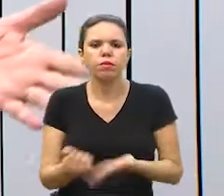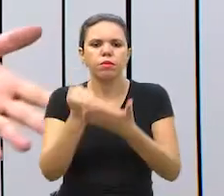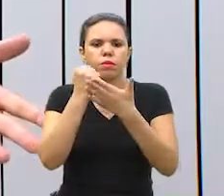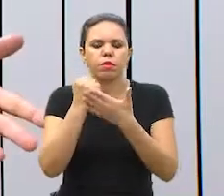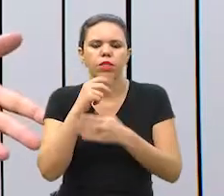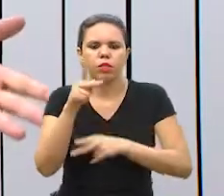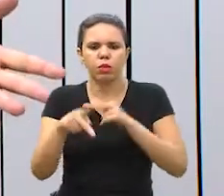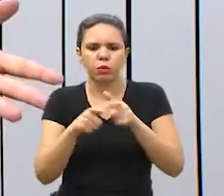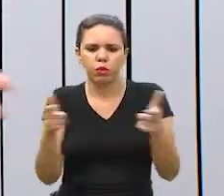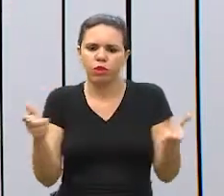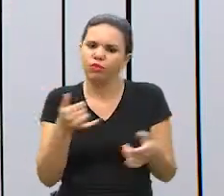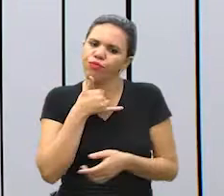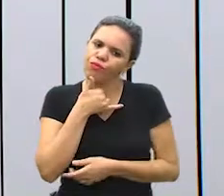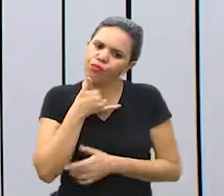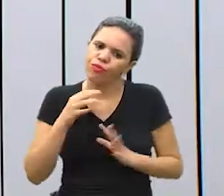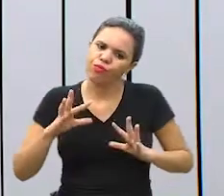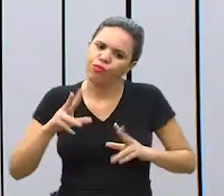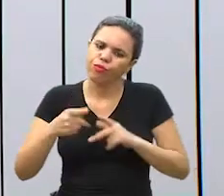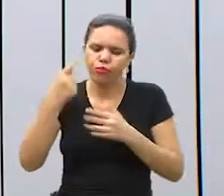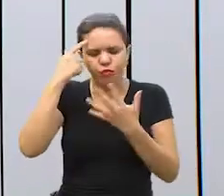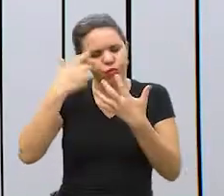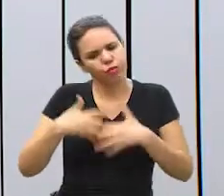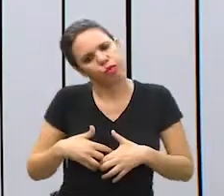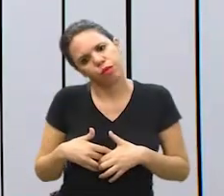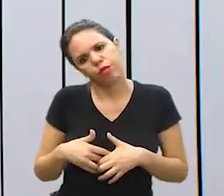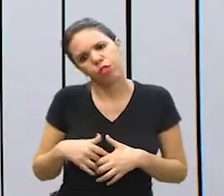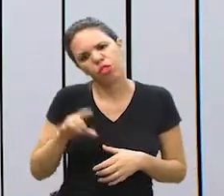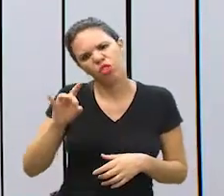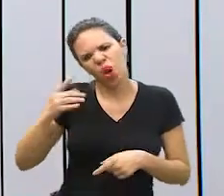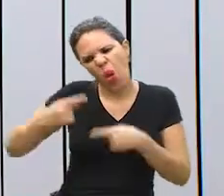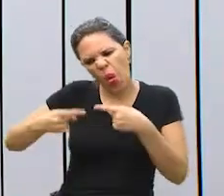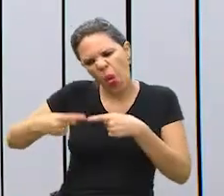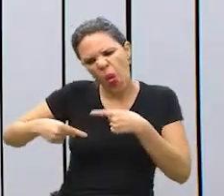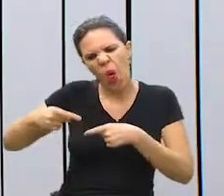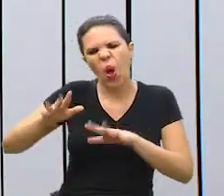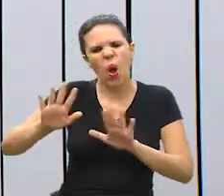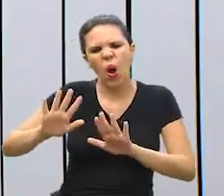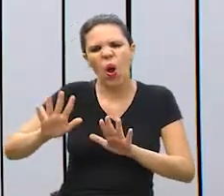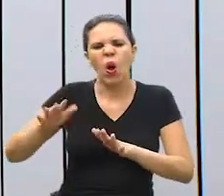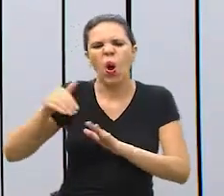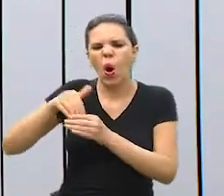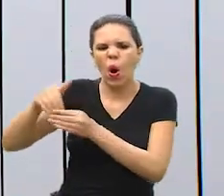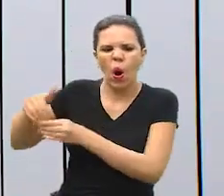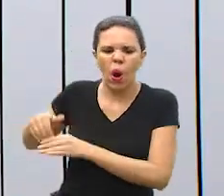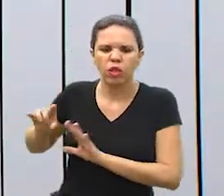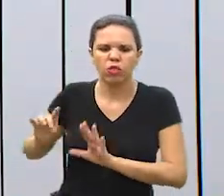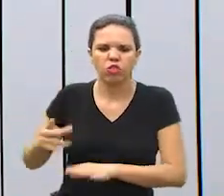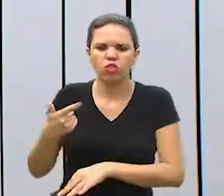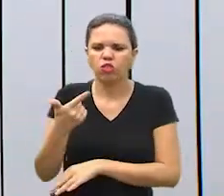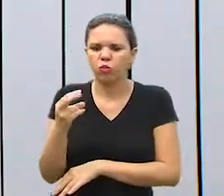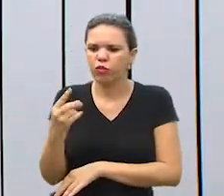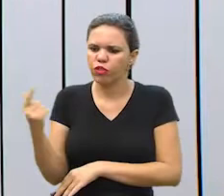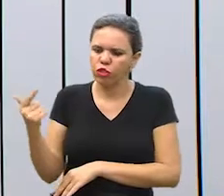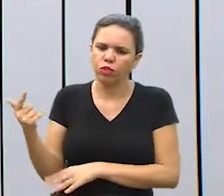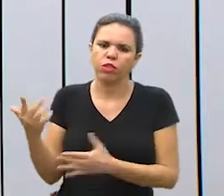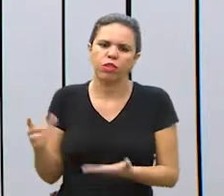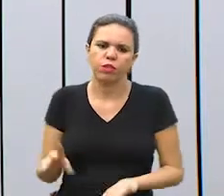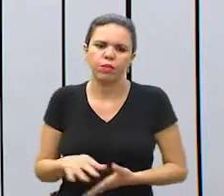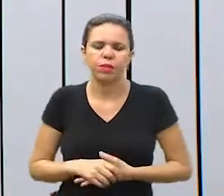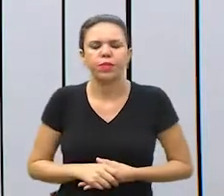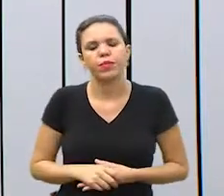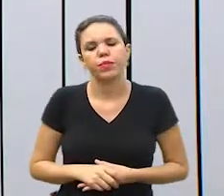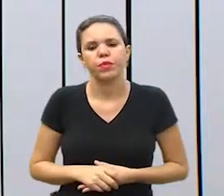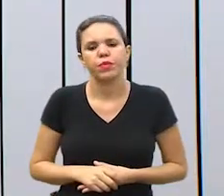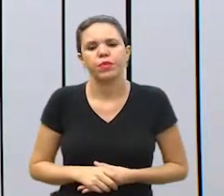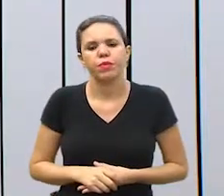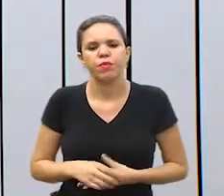da coletividade. Infelizmente, todo mundo pensou na parte política e pensou nas eleições de 2022.